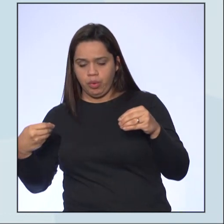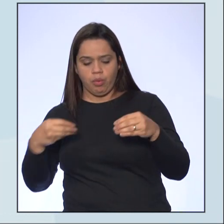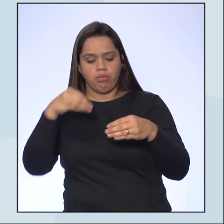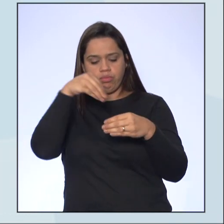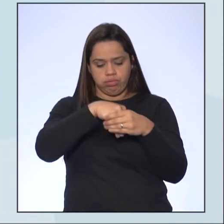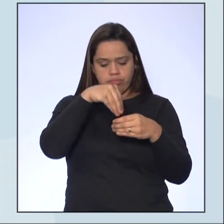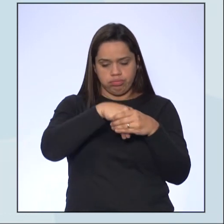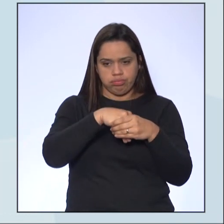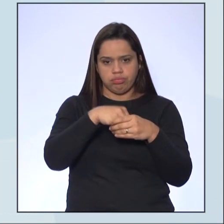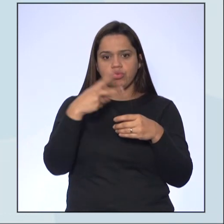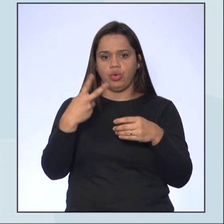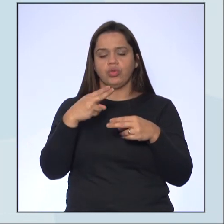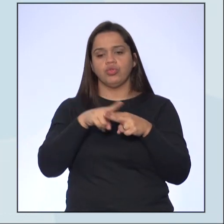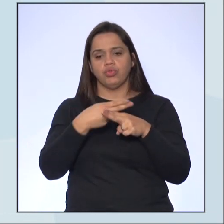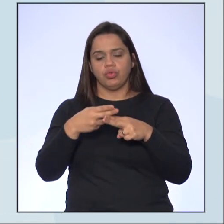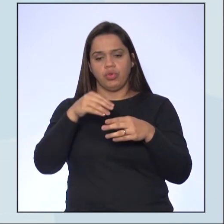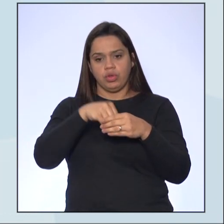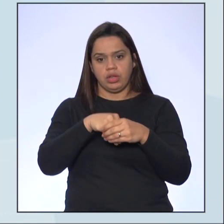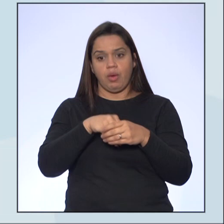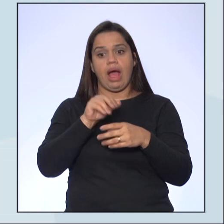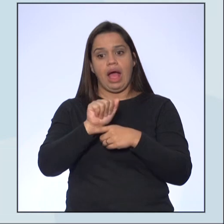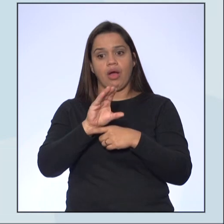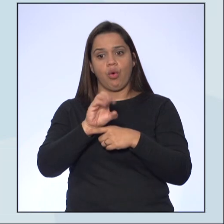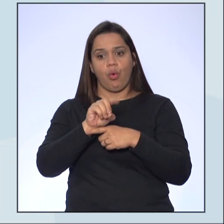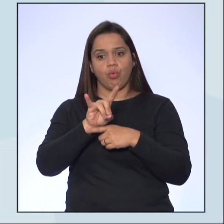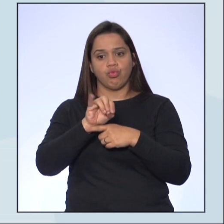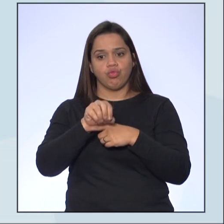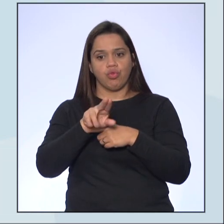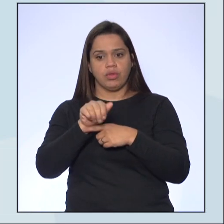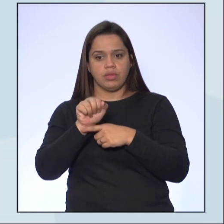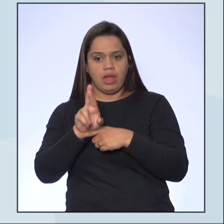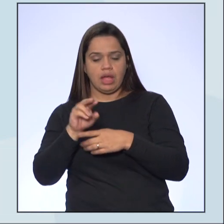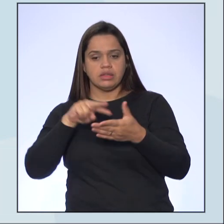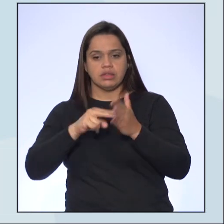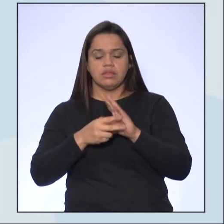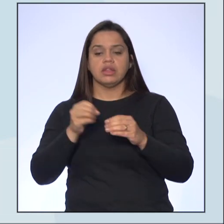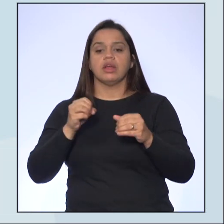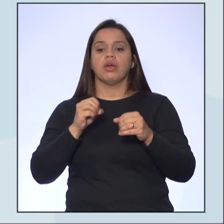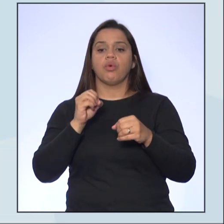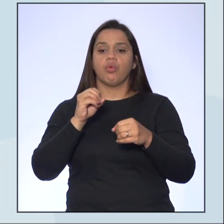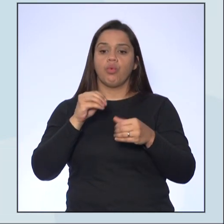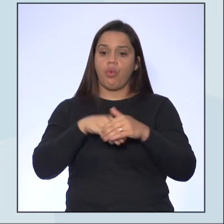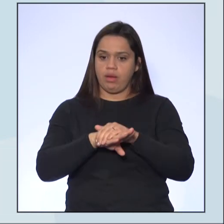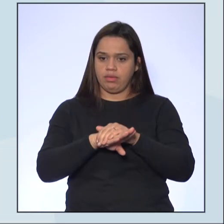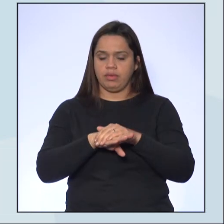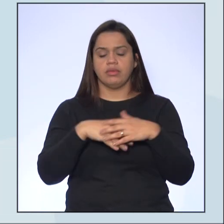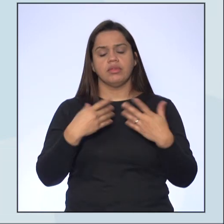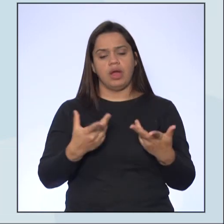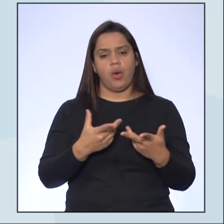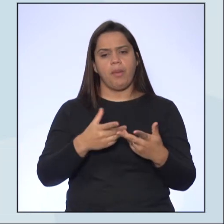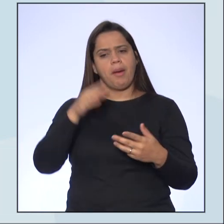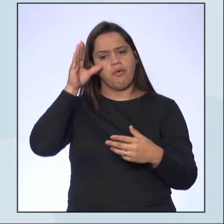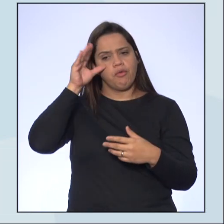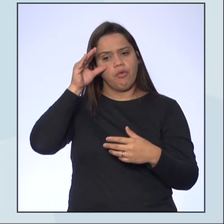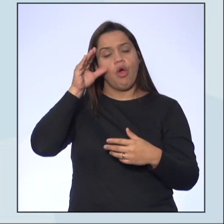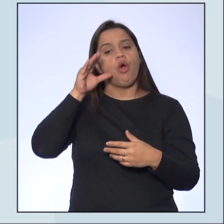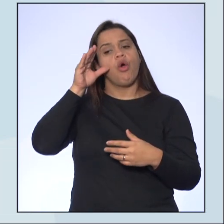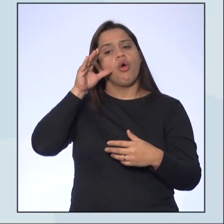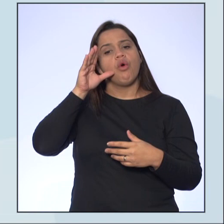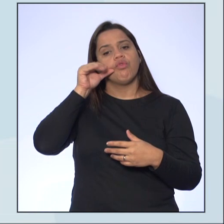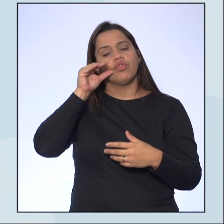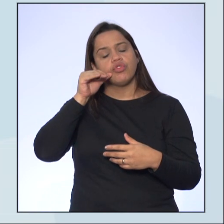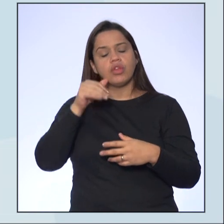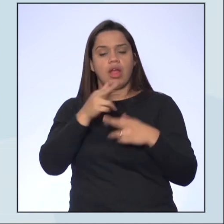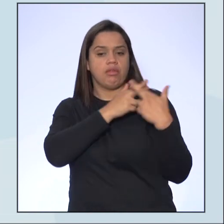para a galera Isso. entender. Ah, beleza. Acondicionar é guardar lá dentro, né? Tá certo. Para que os funcionários responsáveis pelo